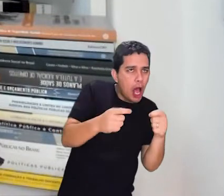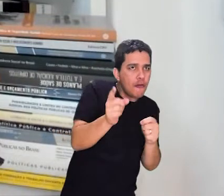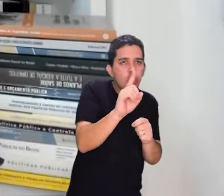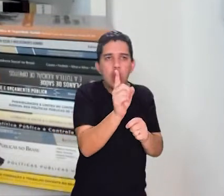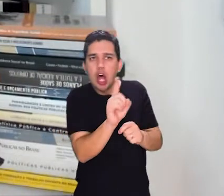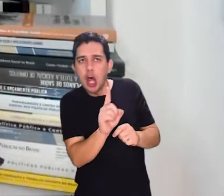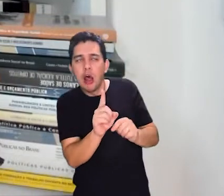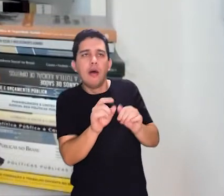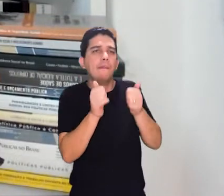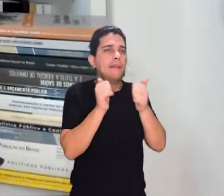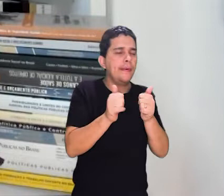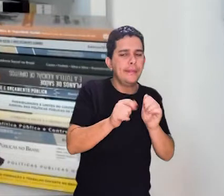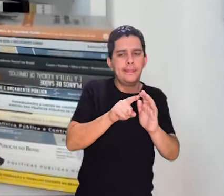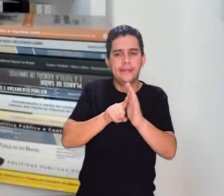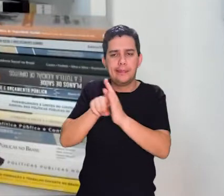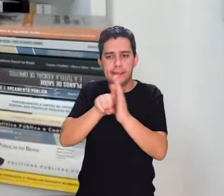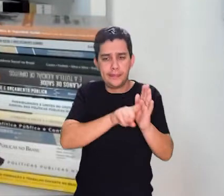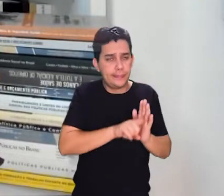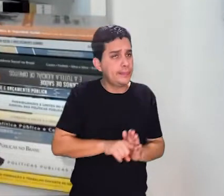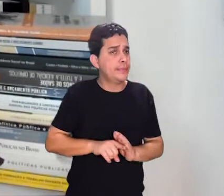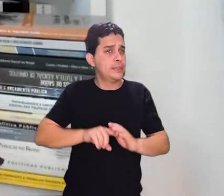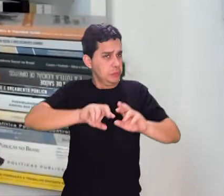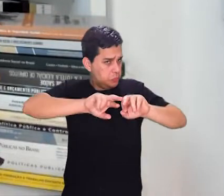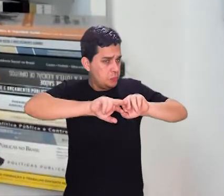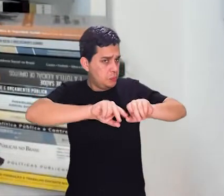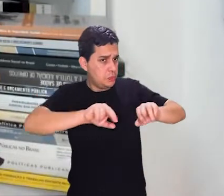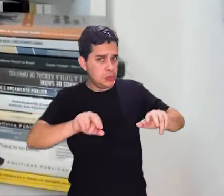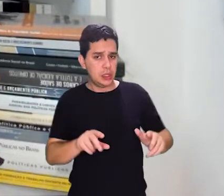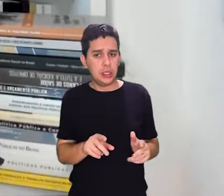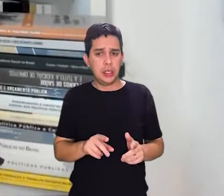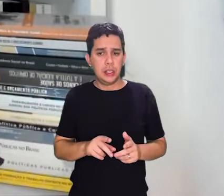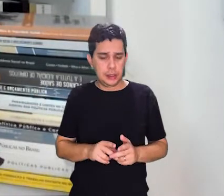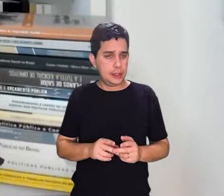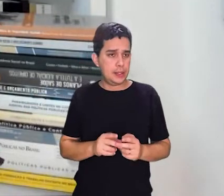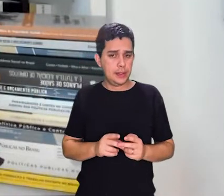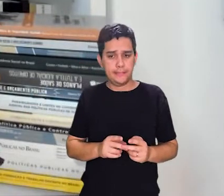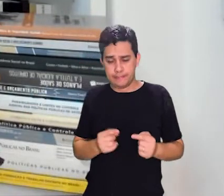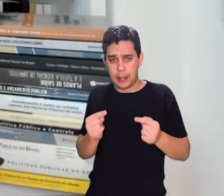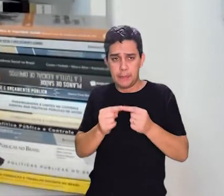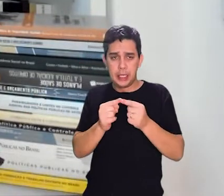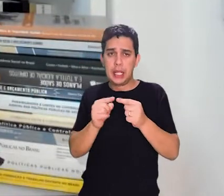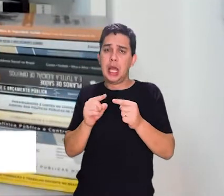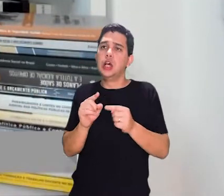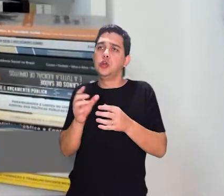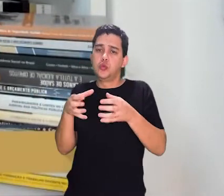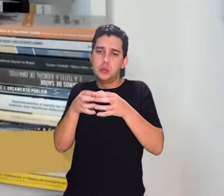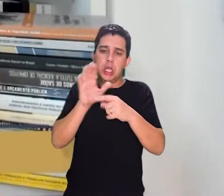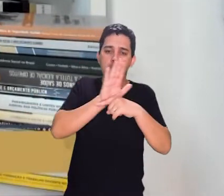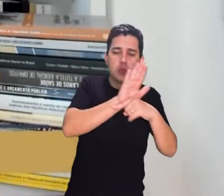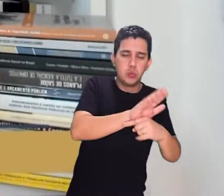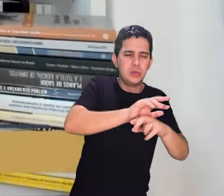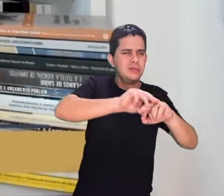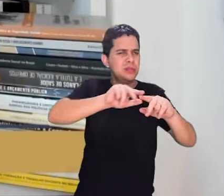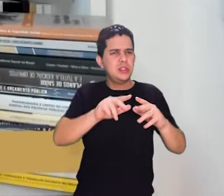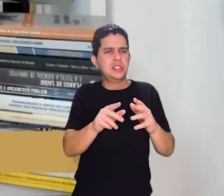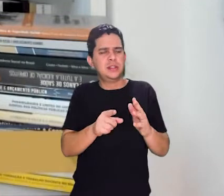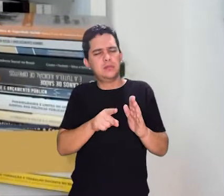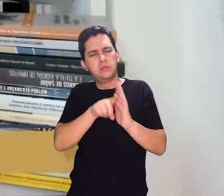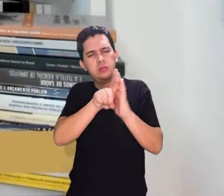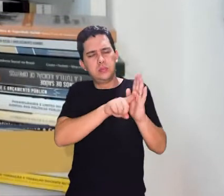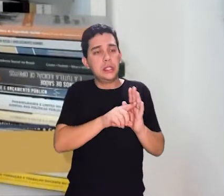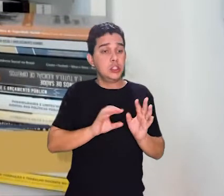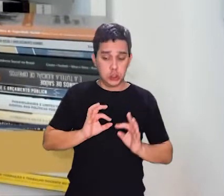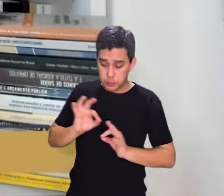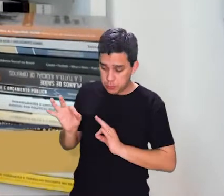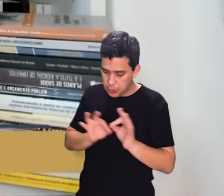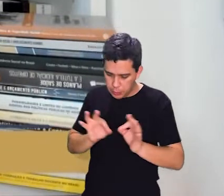o funcionamento da unidade, diretamente relacionadas à questão assistencial, enfim. Esse plano de recuperação